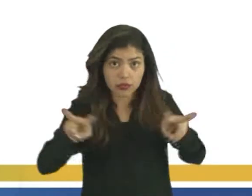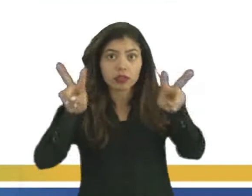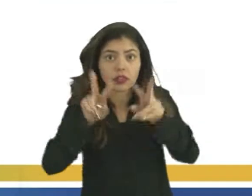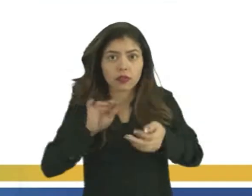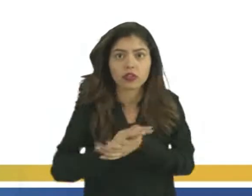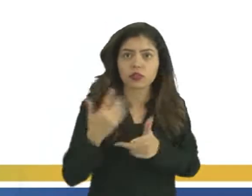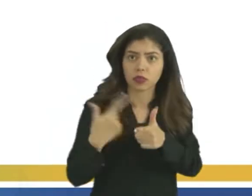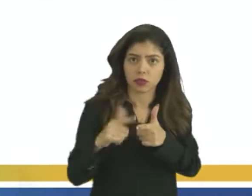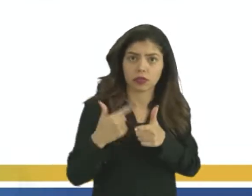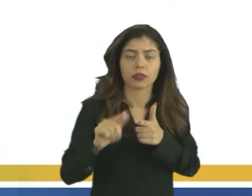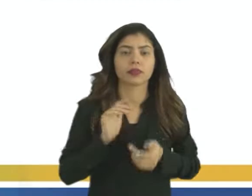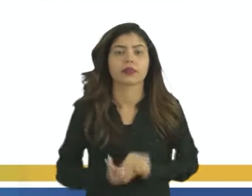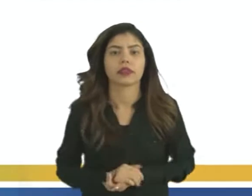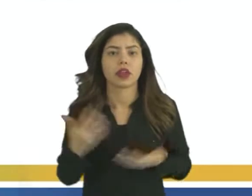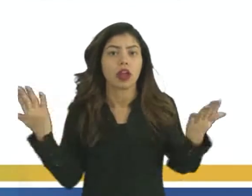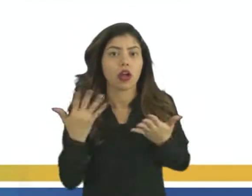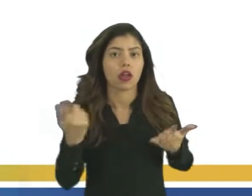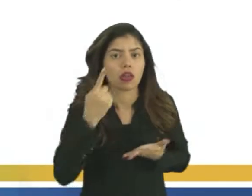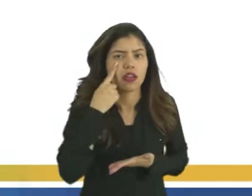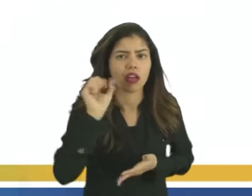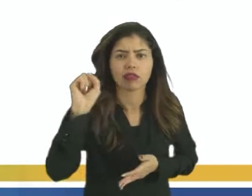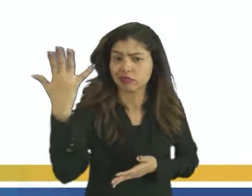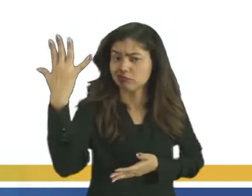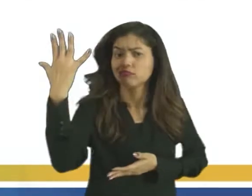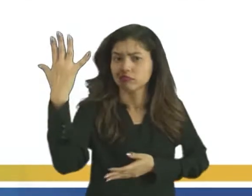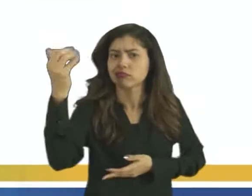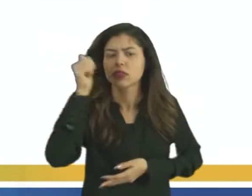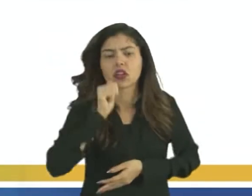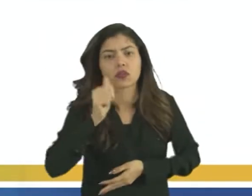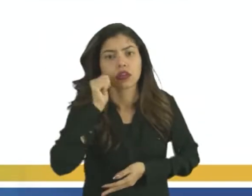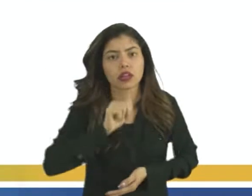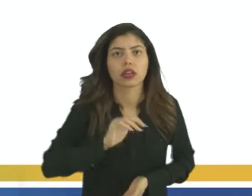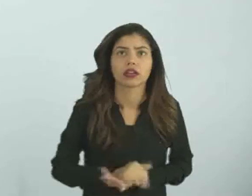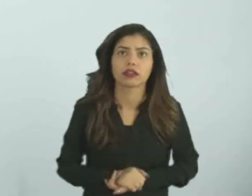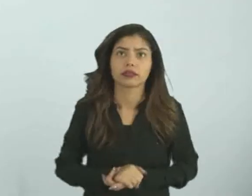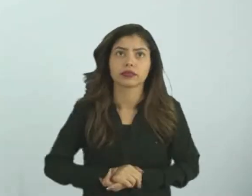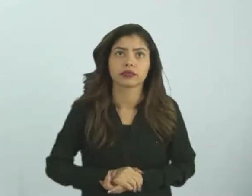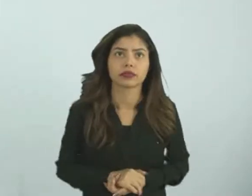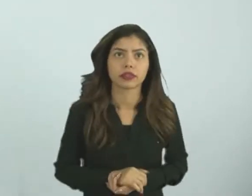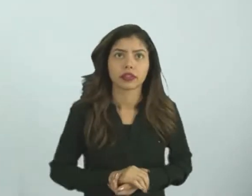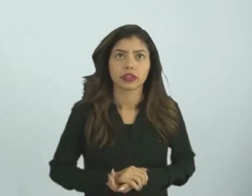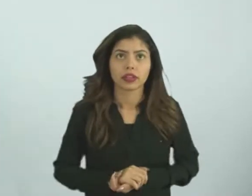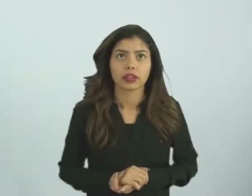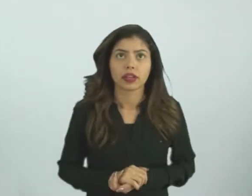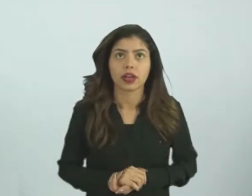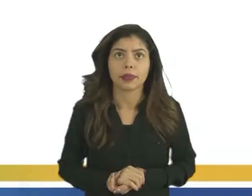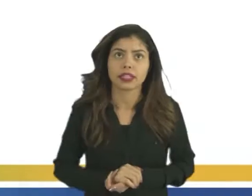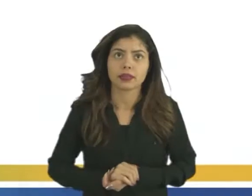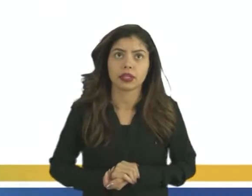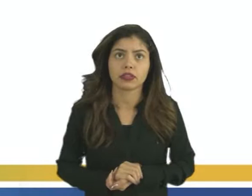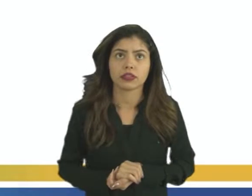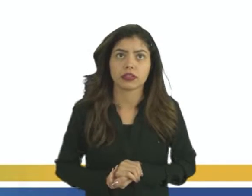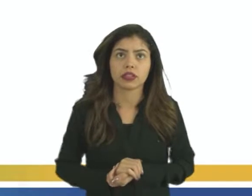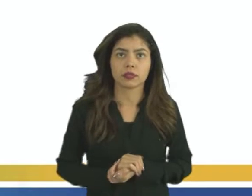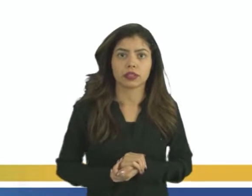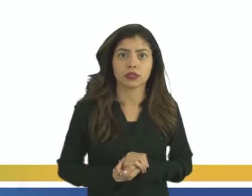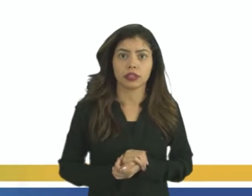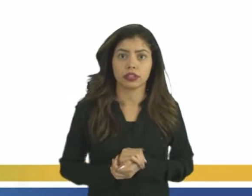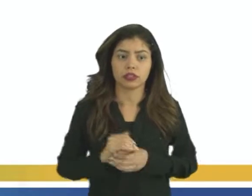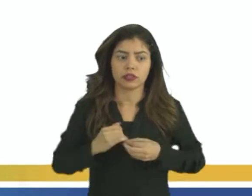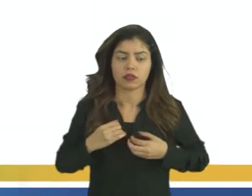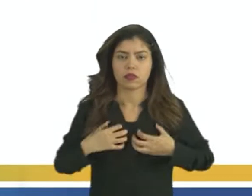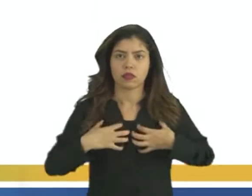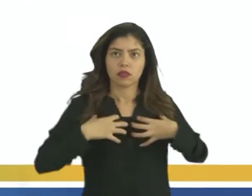esses problemas, e a gente vai ver agora o que acontece nas mulheres e adolescentes, né? Temos o aparecimento de